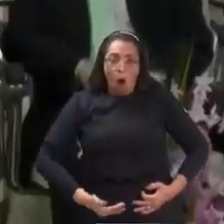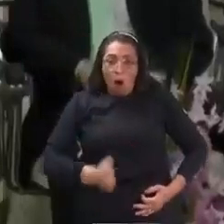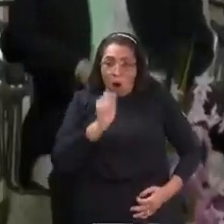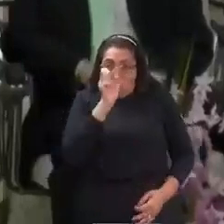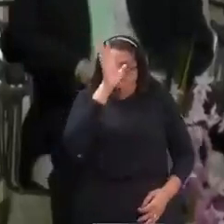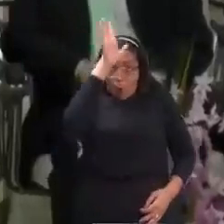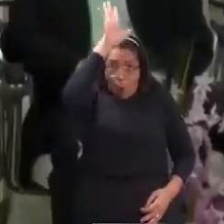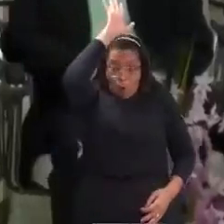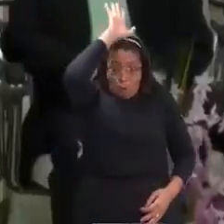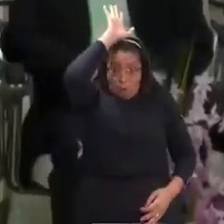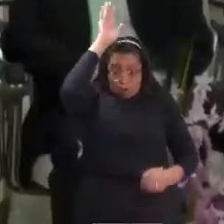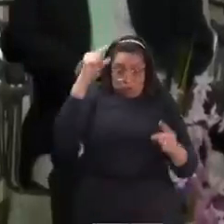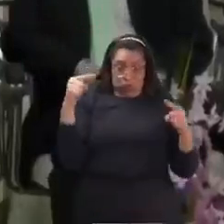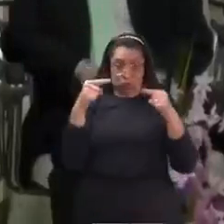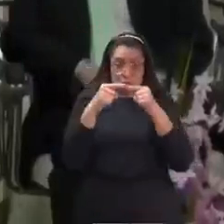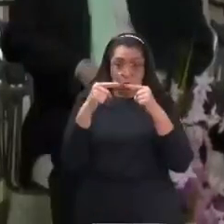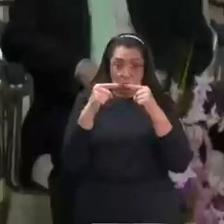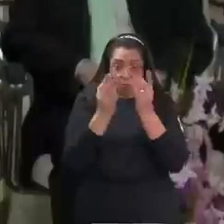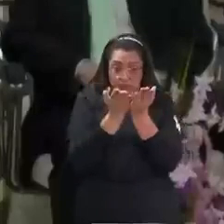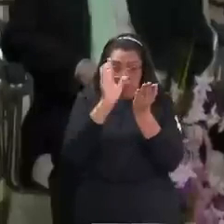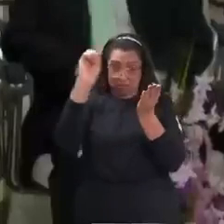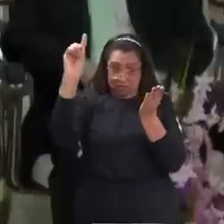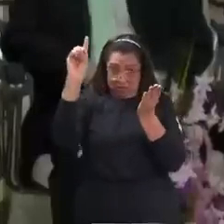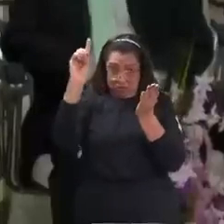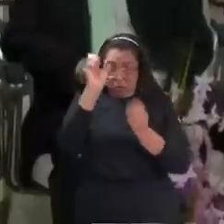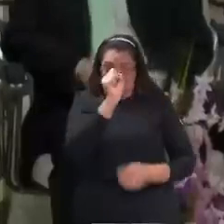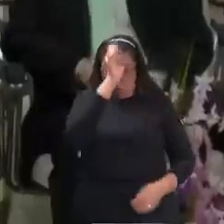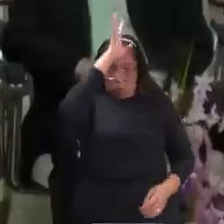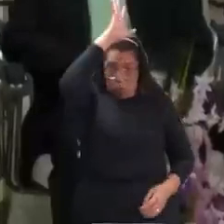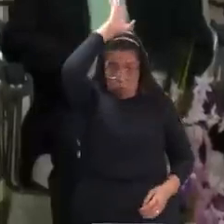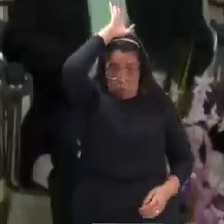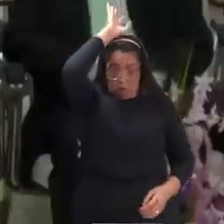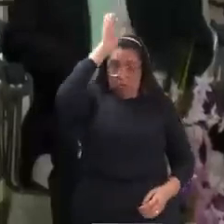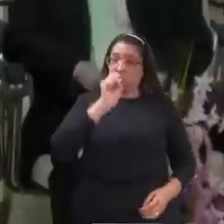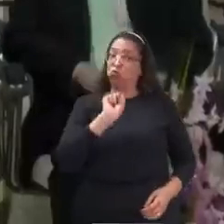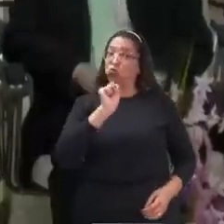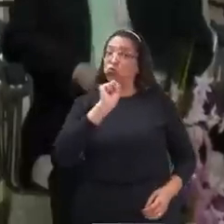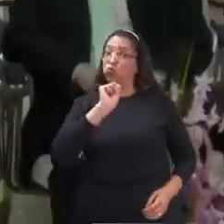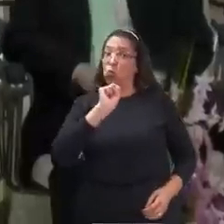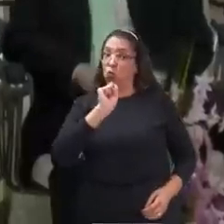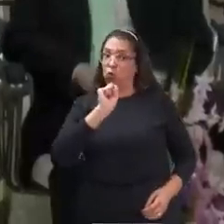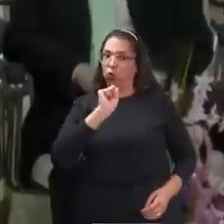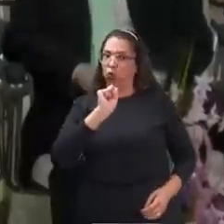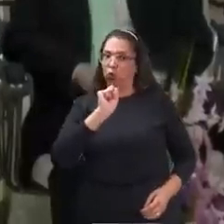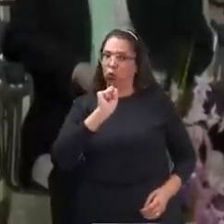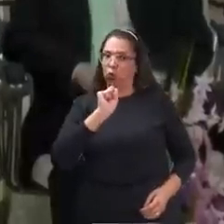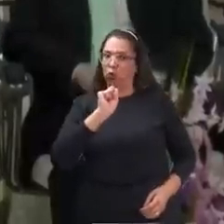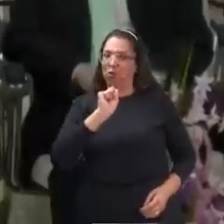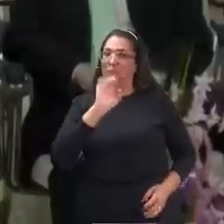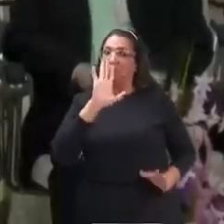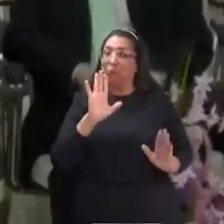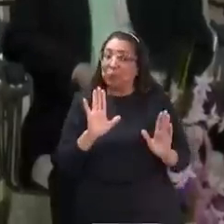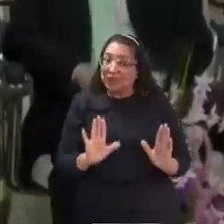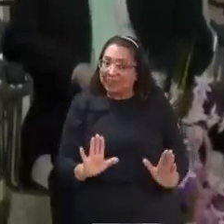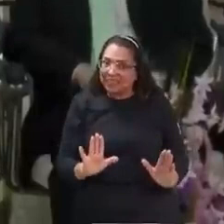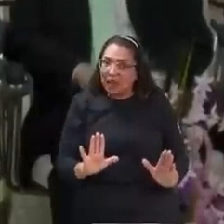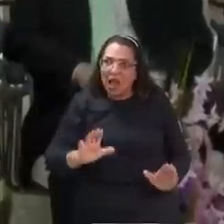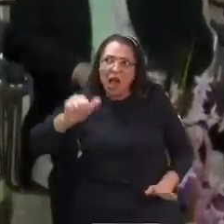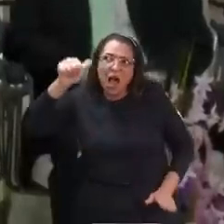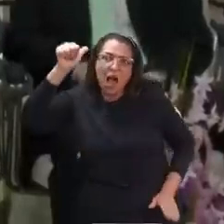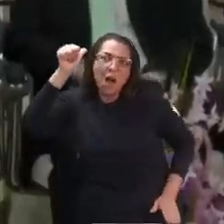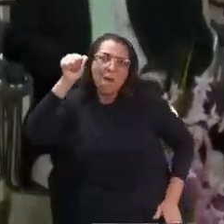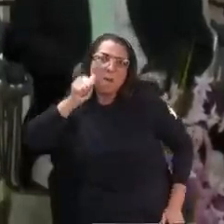ia restaurar a imagem da mulher, que ia dar força a ela, e de onde viria